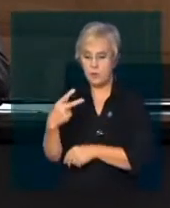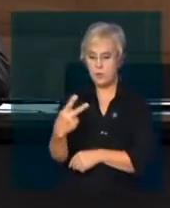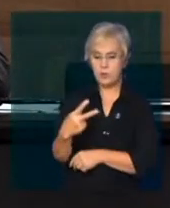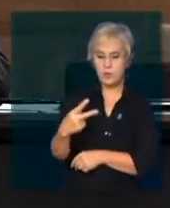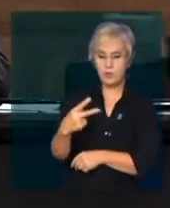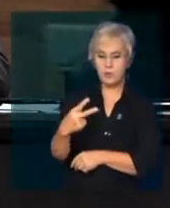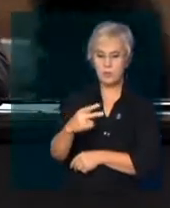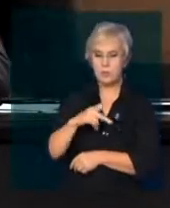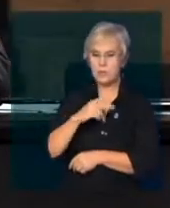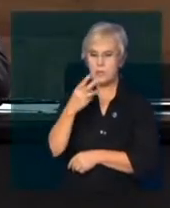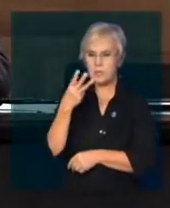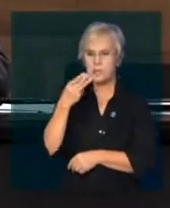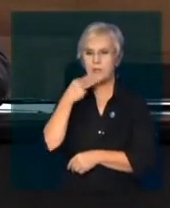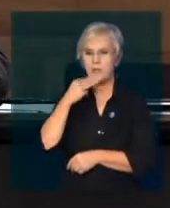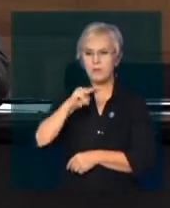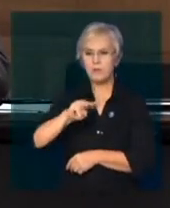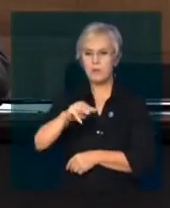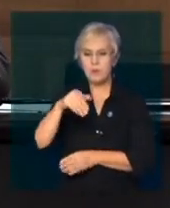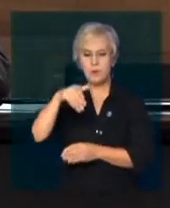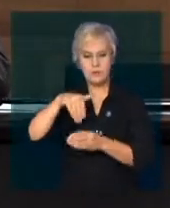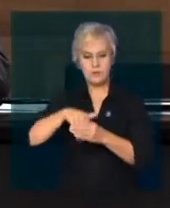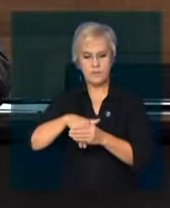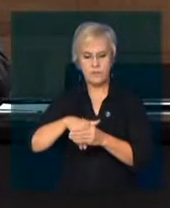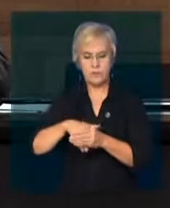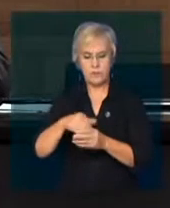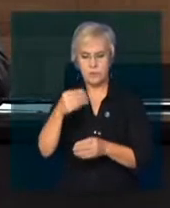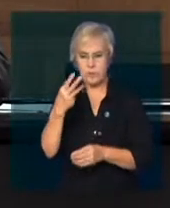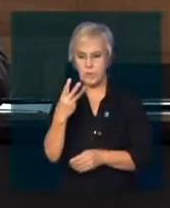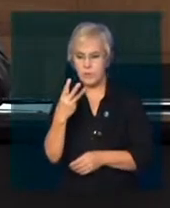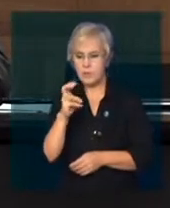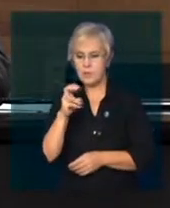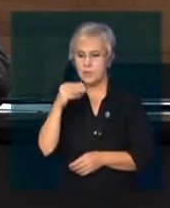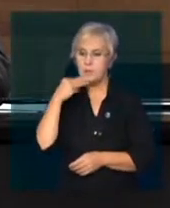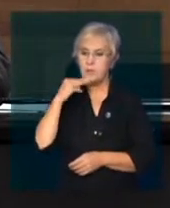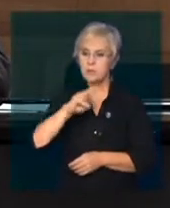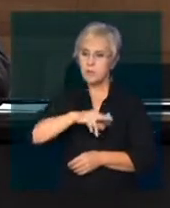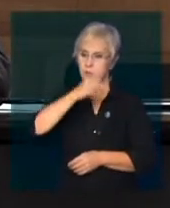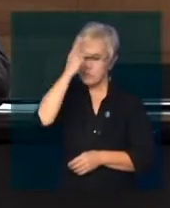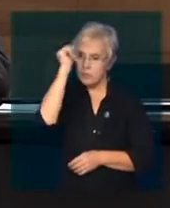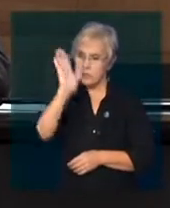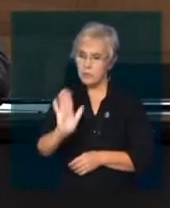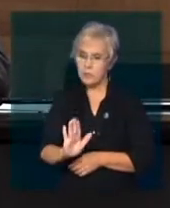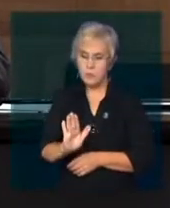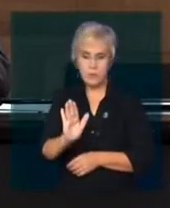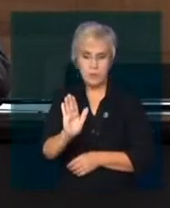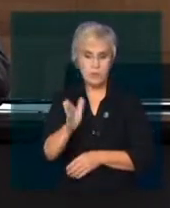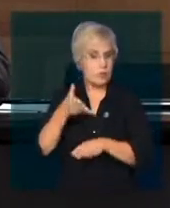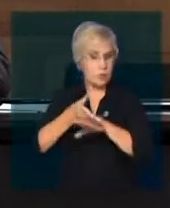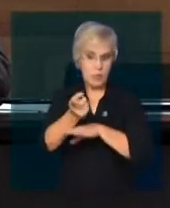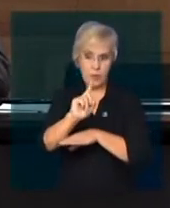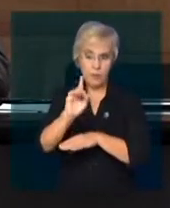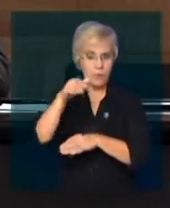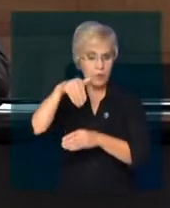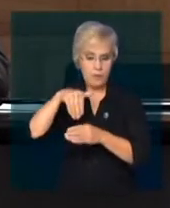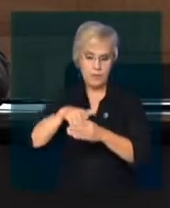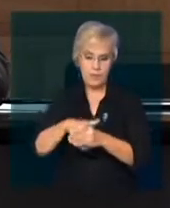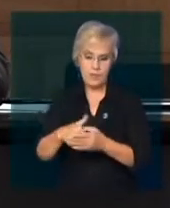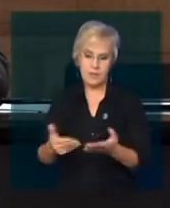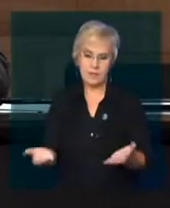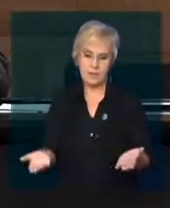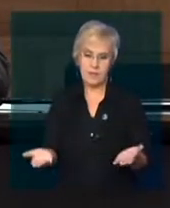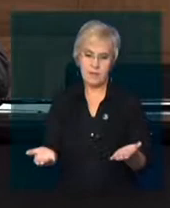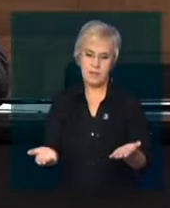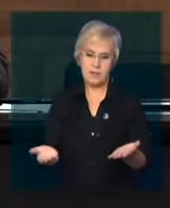foi de em torno de 3 milhões de votos. E 35 milhões de brasileiros não exerceram o seu direito a voto. Ou seja, mais